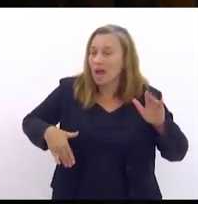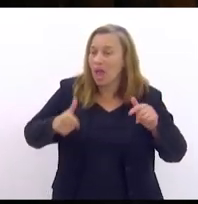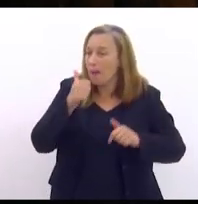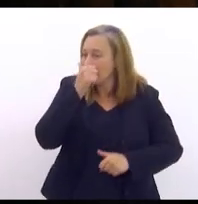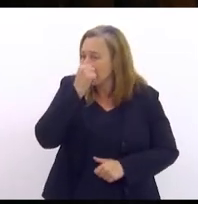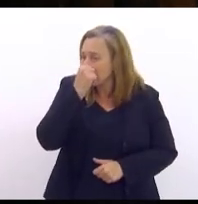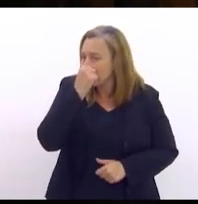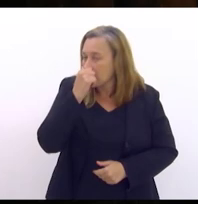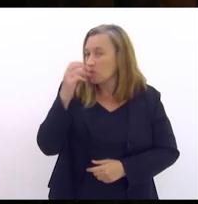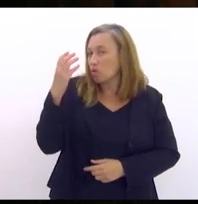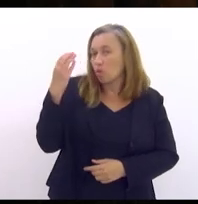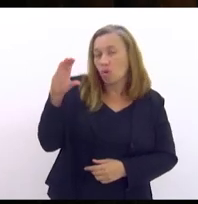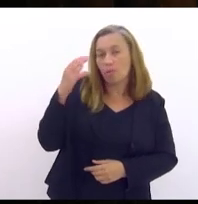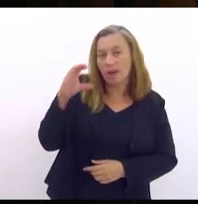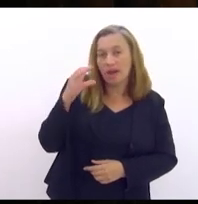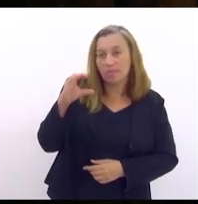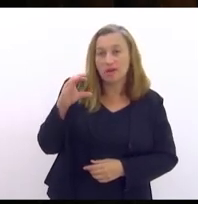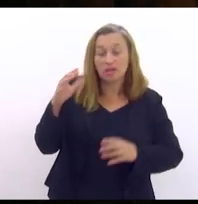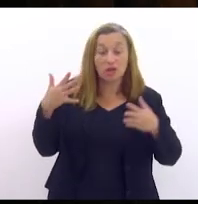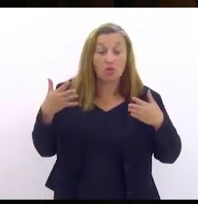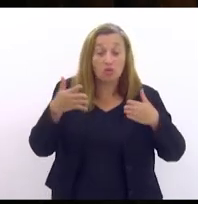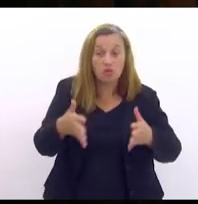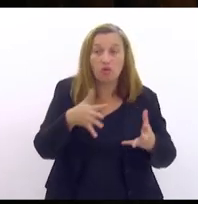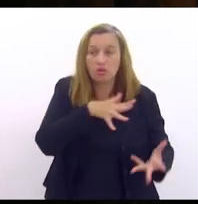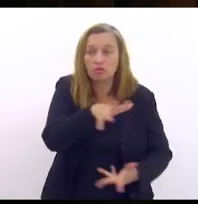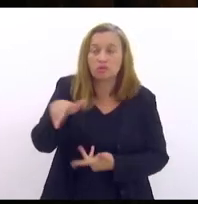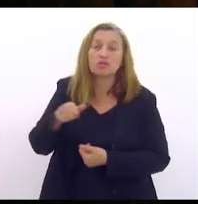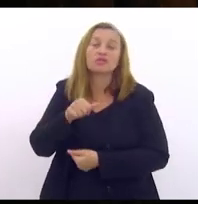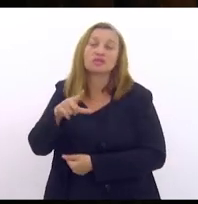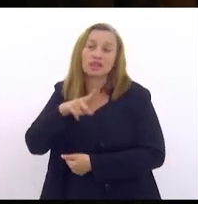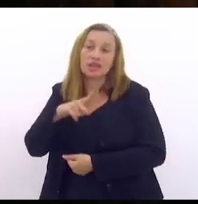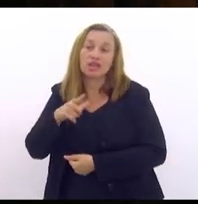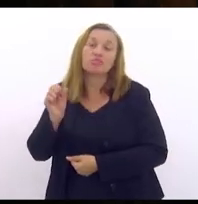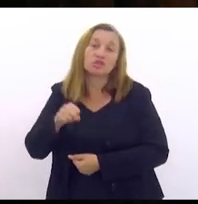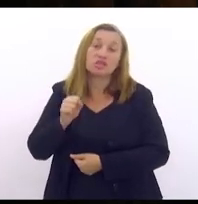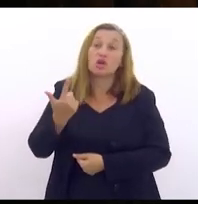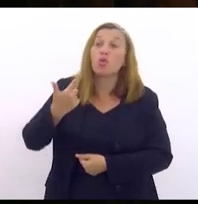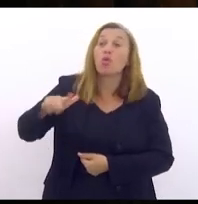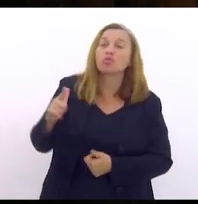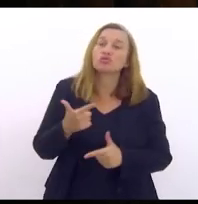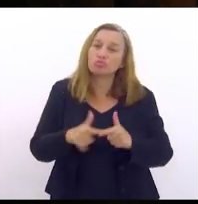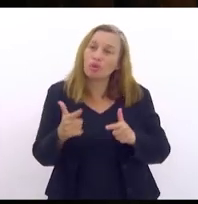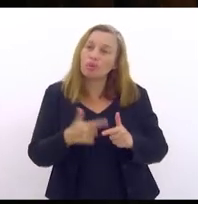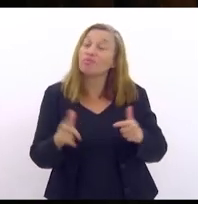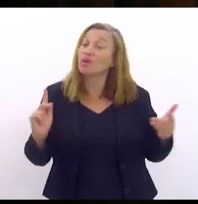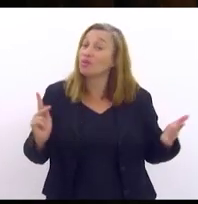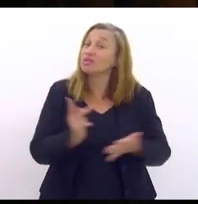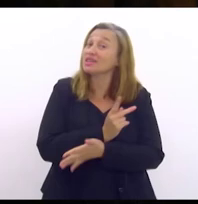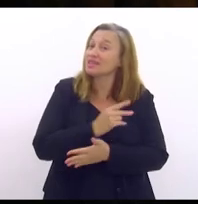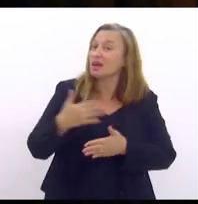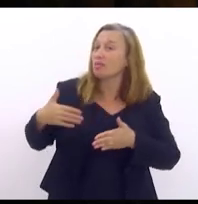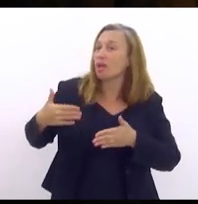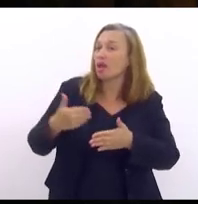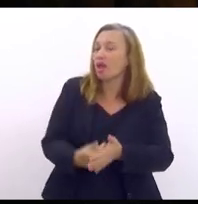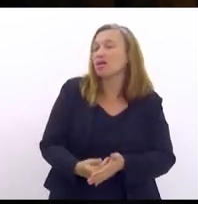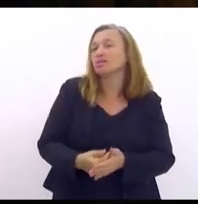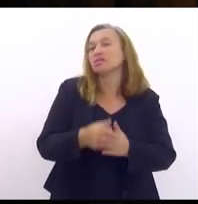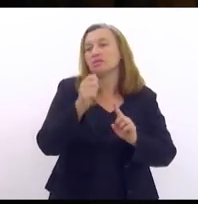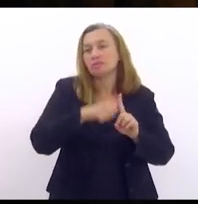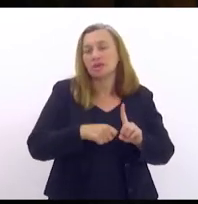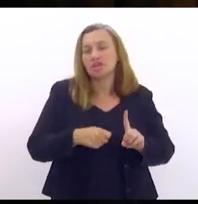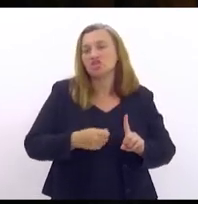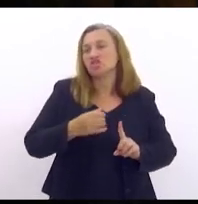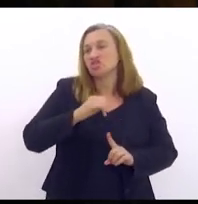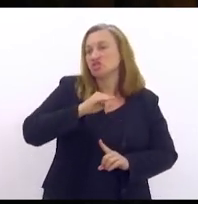Copacabana, que é a vitrine do mundo. Nós teremos, sim, outros problemas dessa natureza acontecendo ao longo do mês de dezembro, de janeiro,